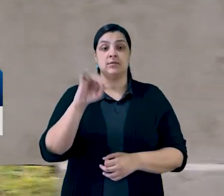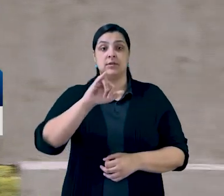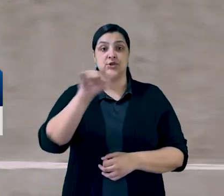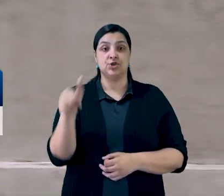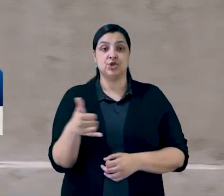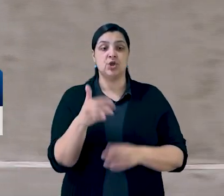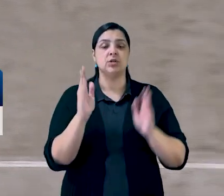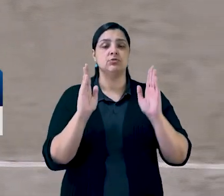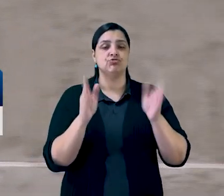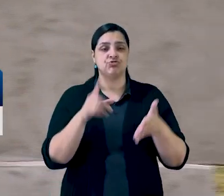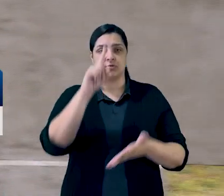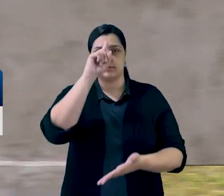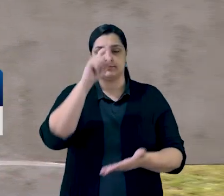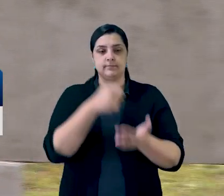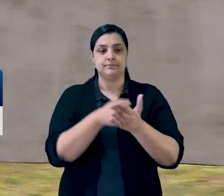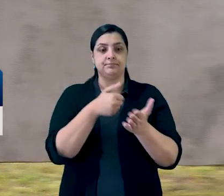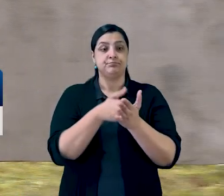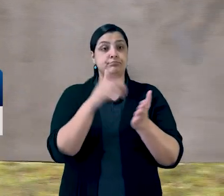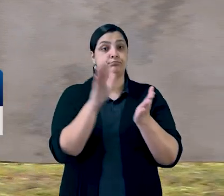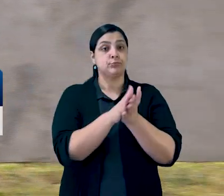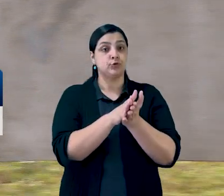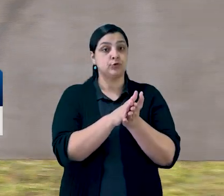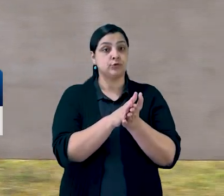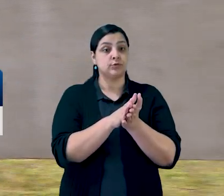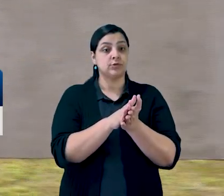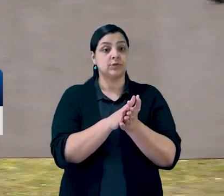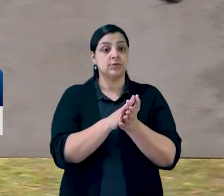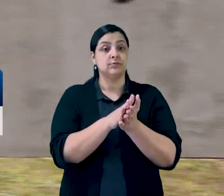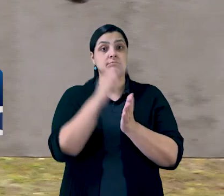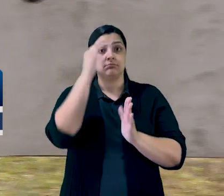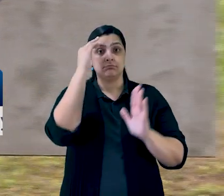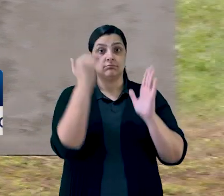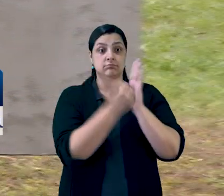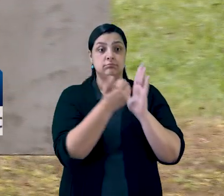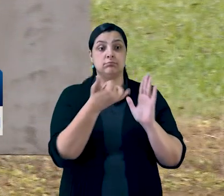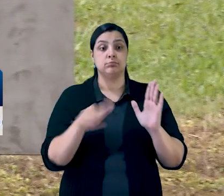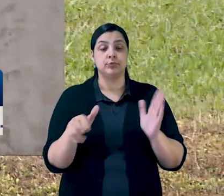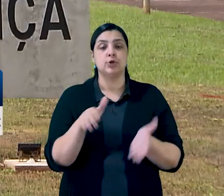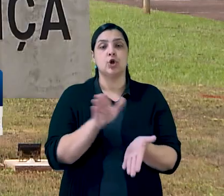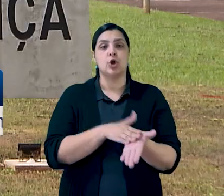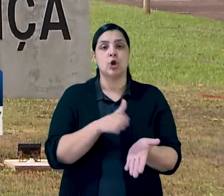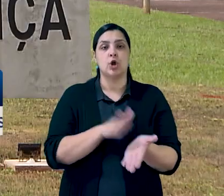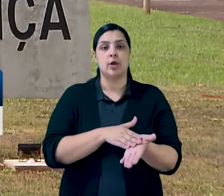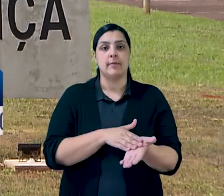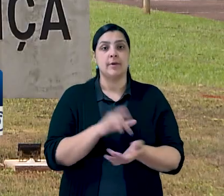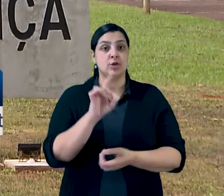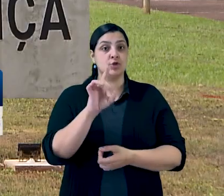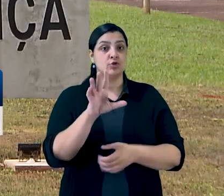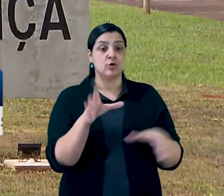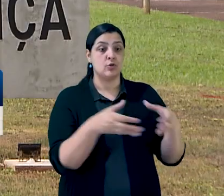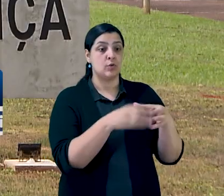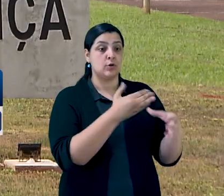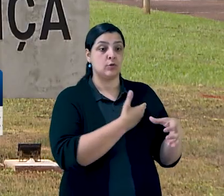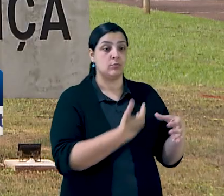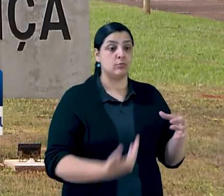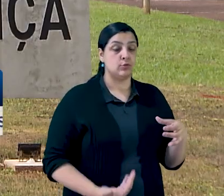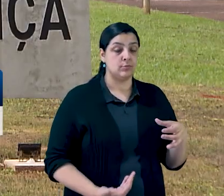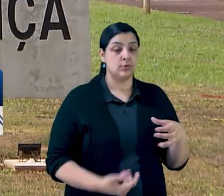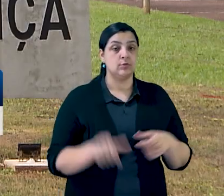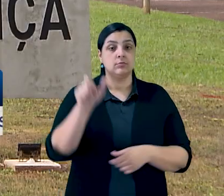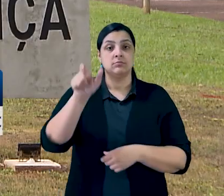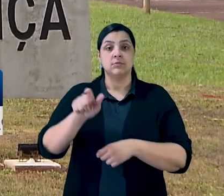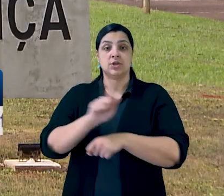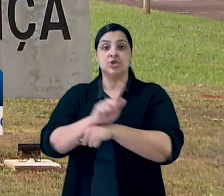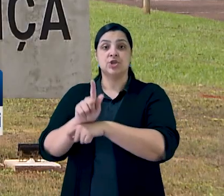de Justiça já decidiu que a multa pelo descumprimento de obrigações pode ser cobrada não apenas do órgão público,